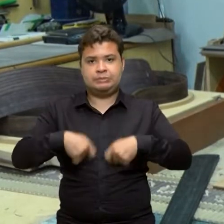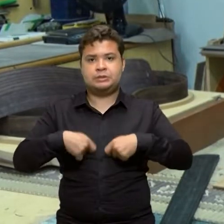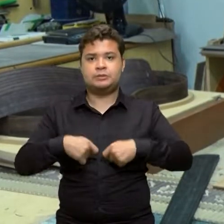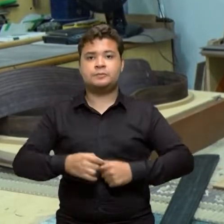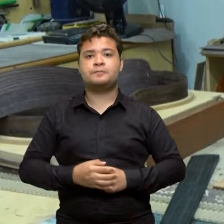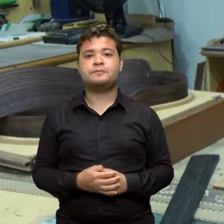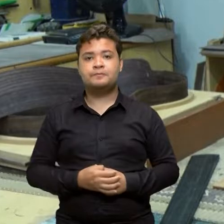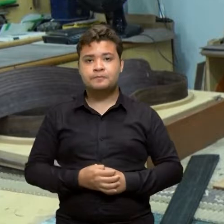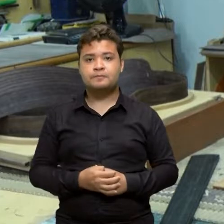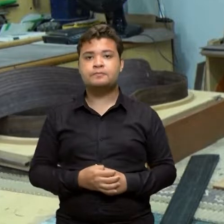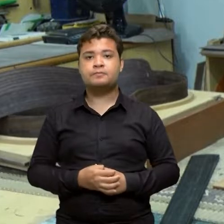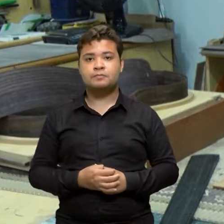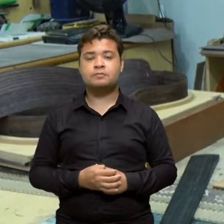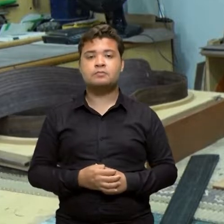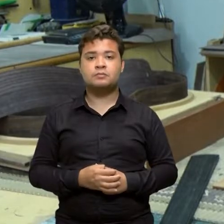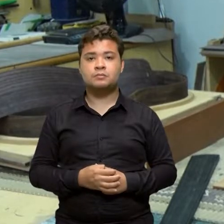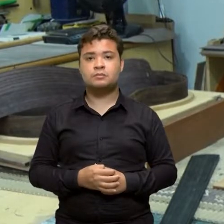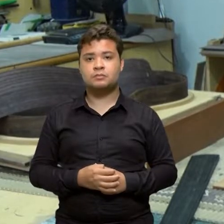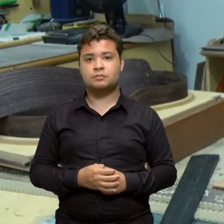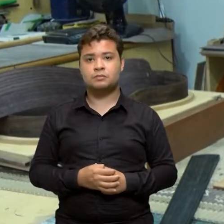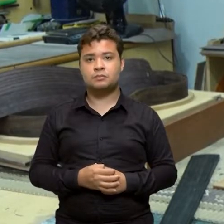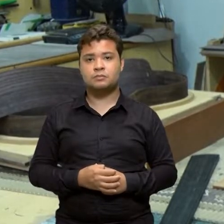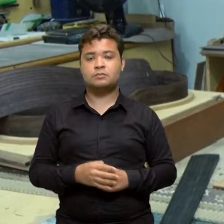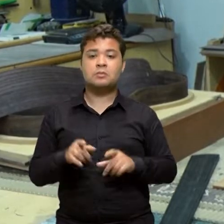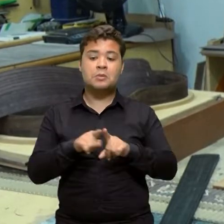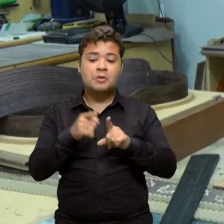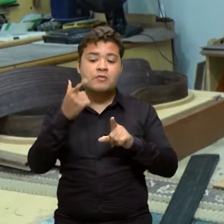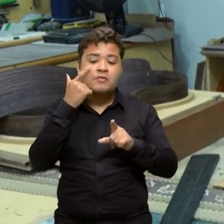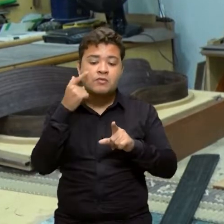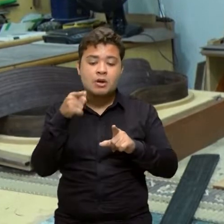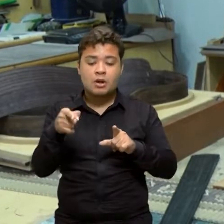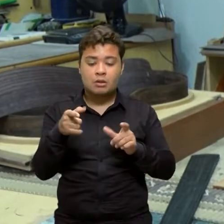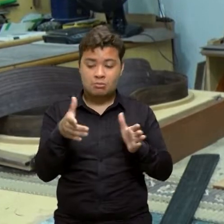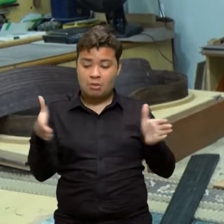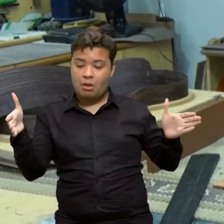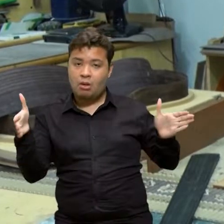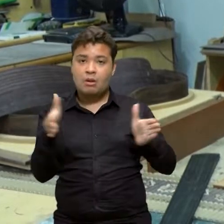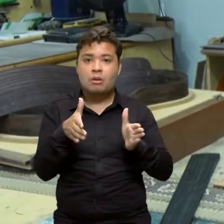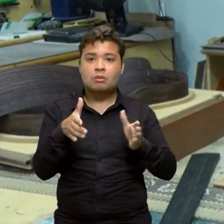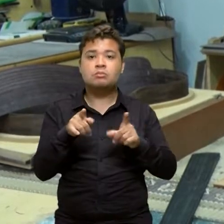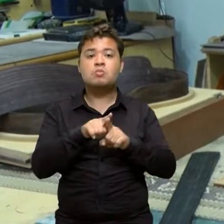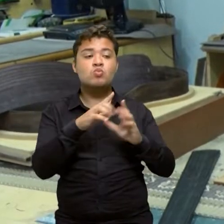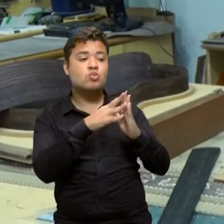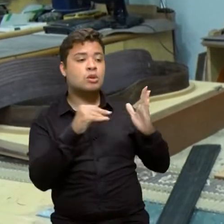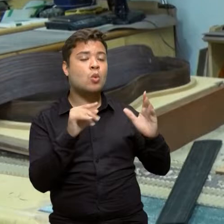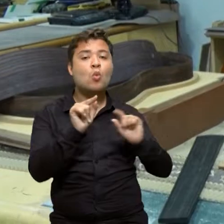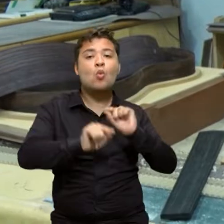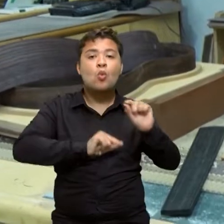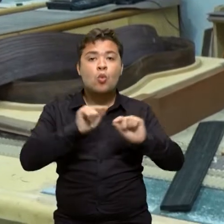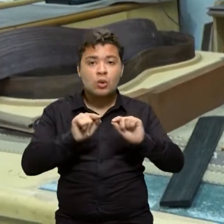ser coladas. Depois a gente vai definir o tamanho do instrumento, qual o modelo, e aí a gente vai